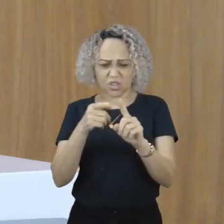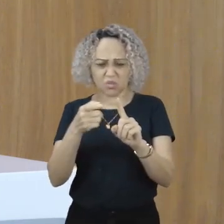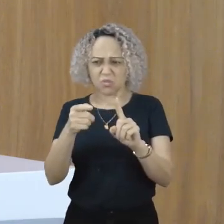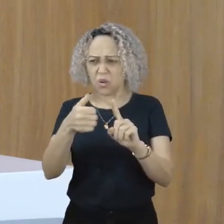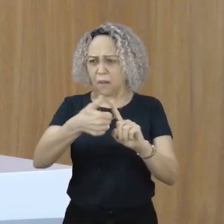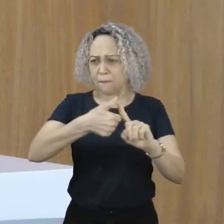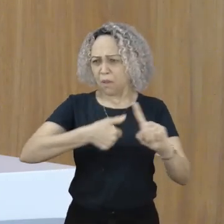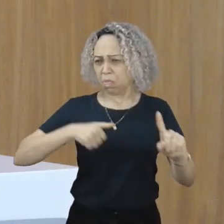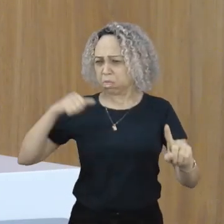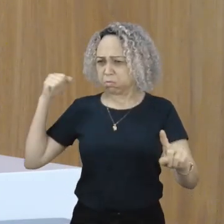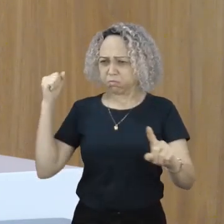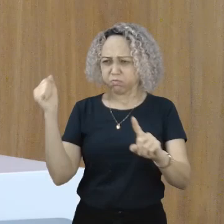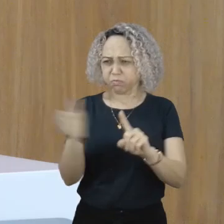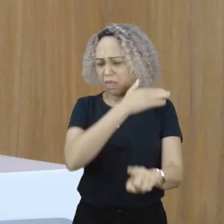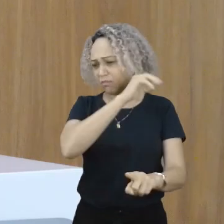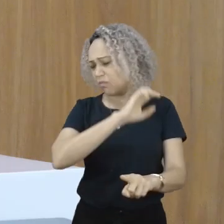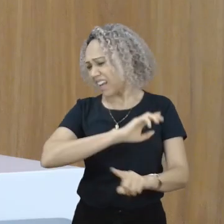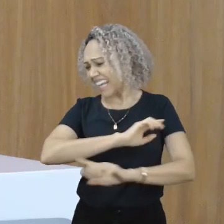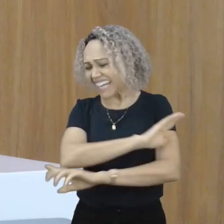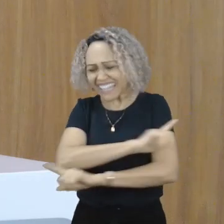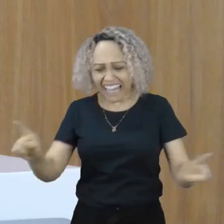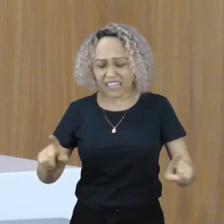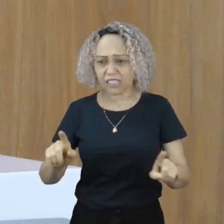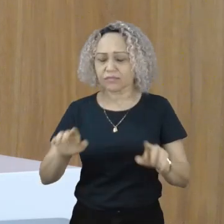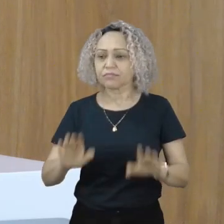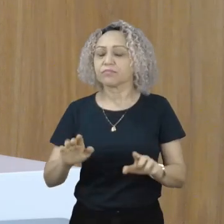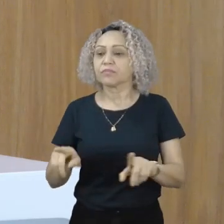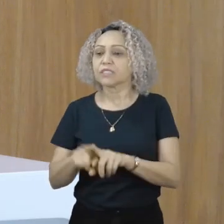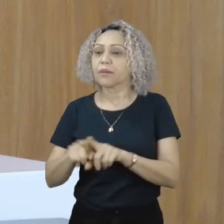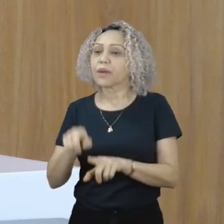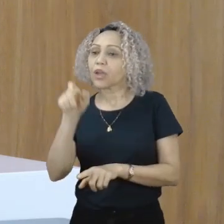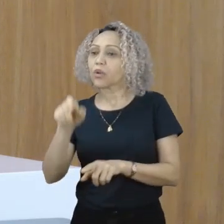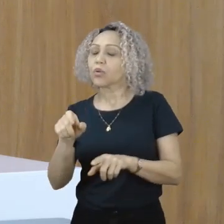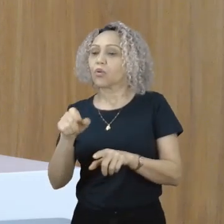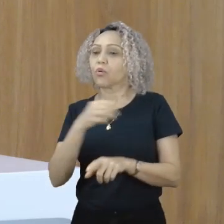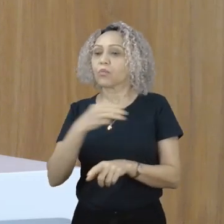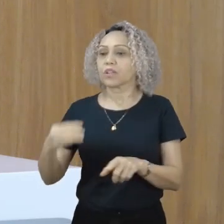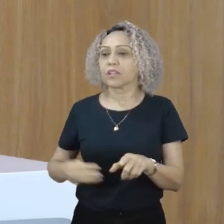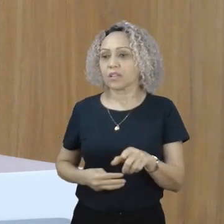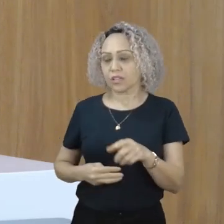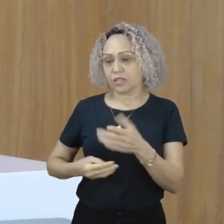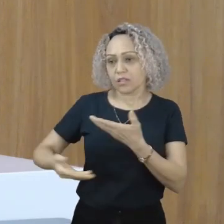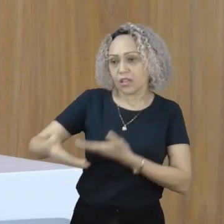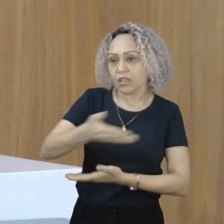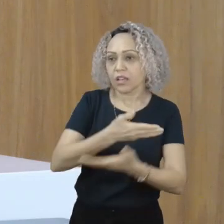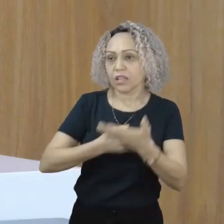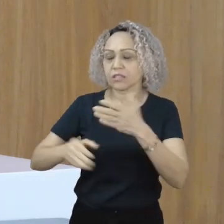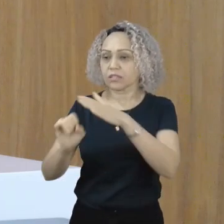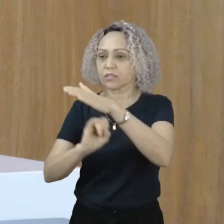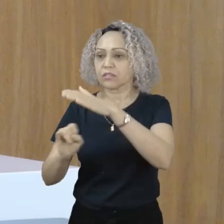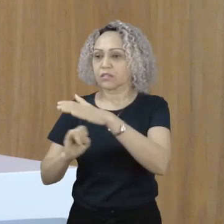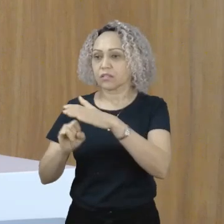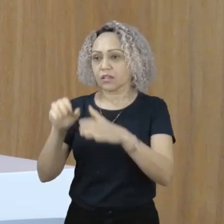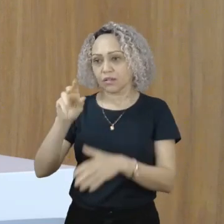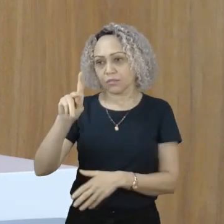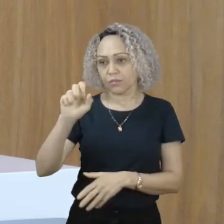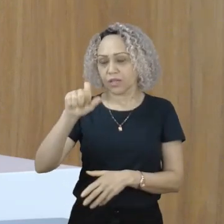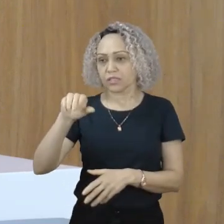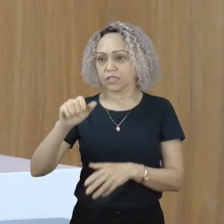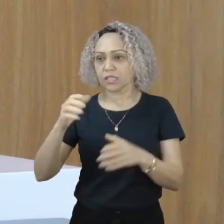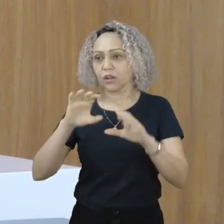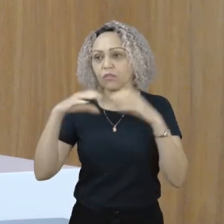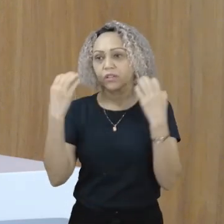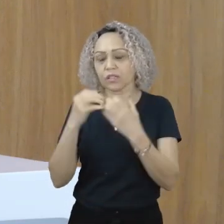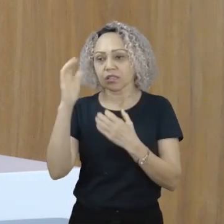assiste também a entrevista com o ministro das Relações Institucionais, Alexandre Padilha, na Conferência Eleitoral do PT.